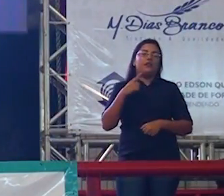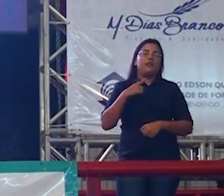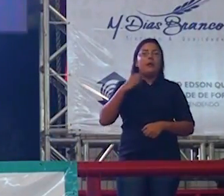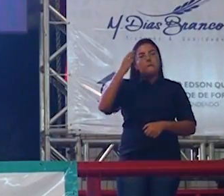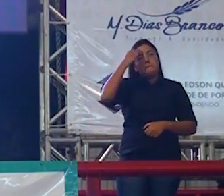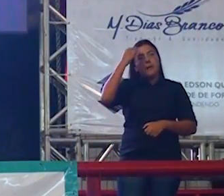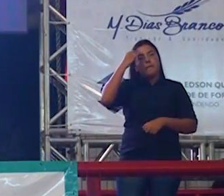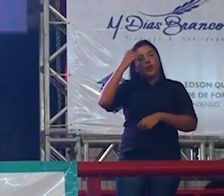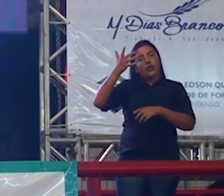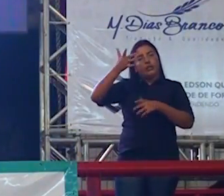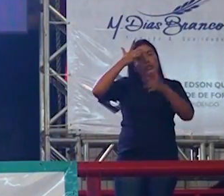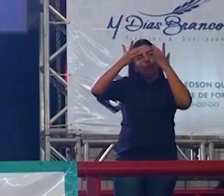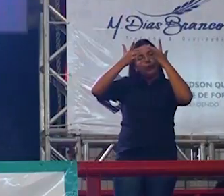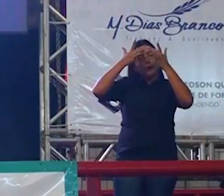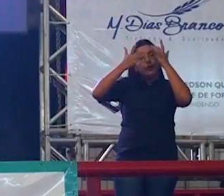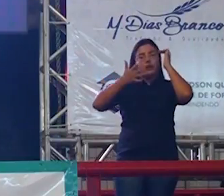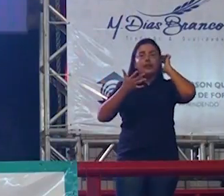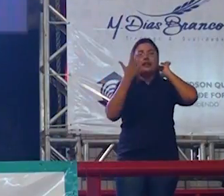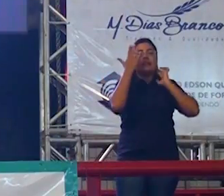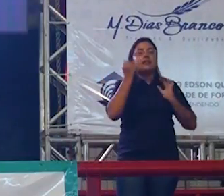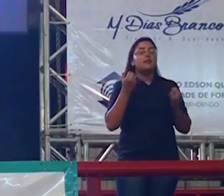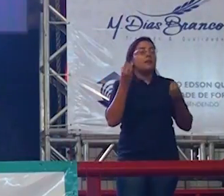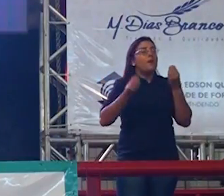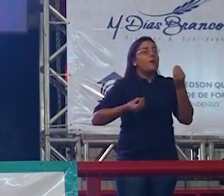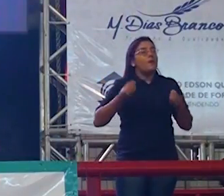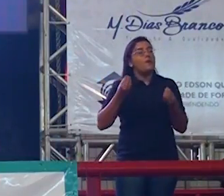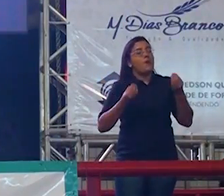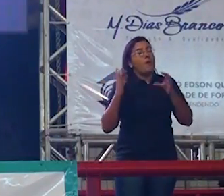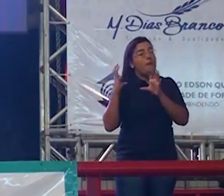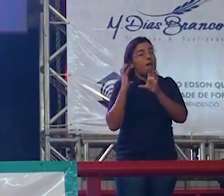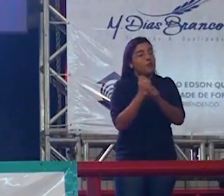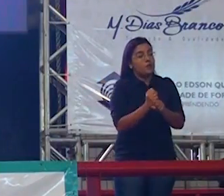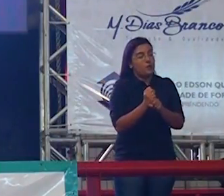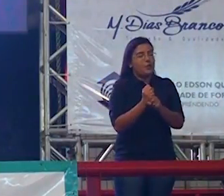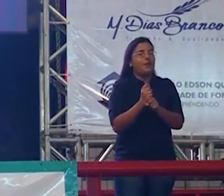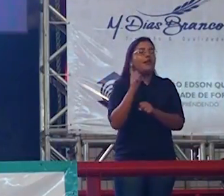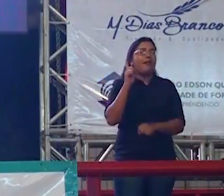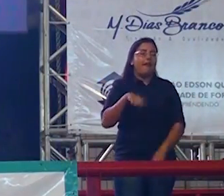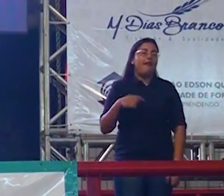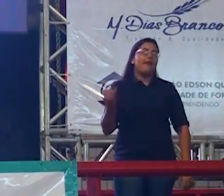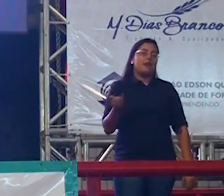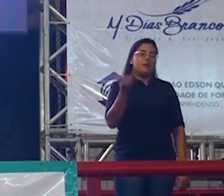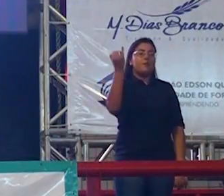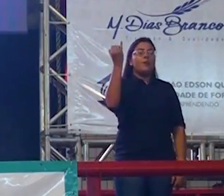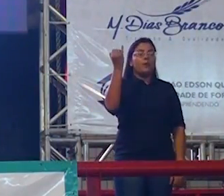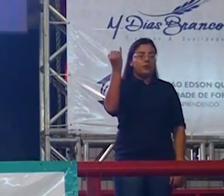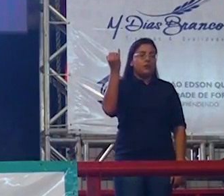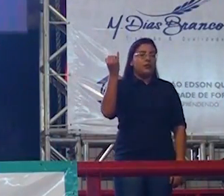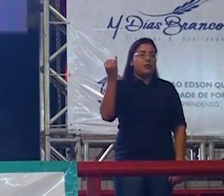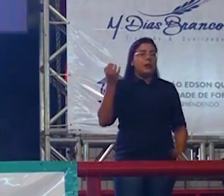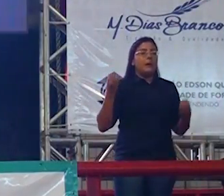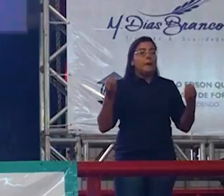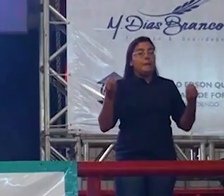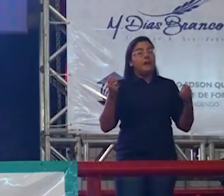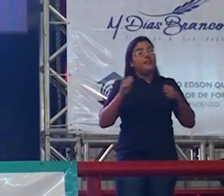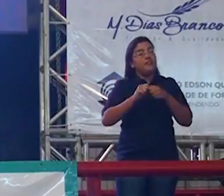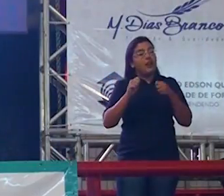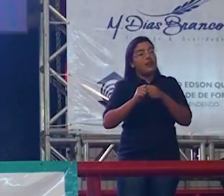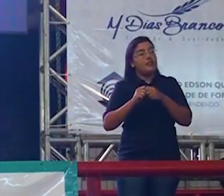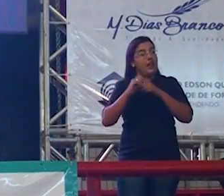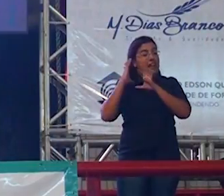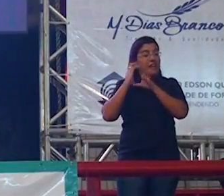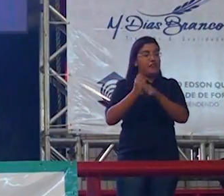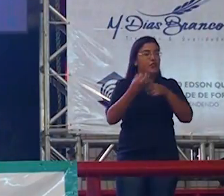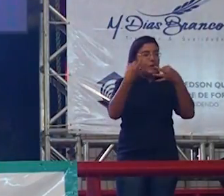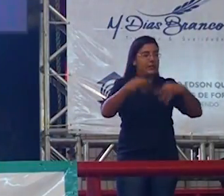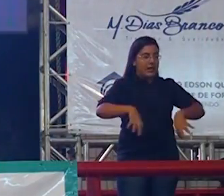daqueles conteúdos. Então, saber fazer resumo é fundamental para fazer as revisões